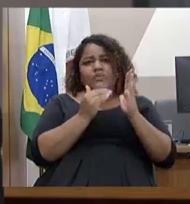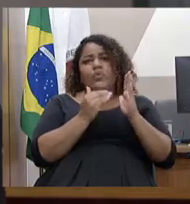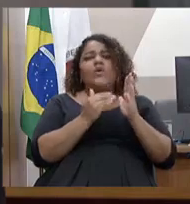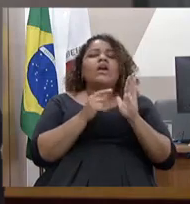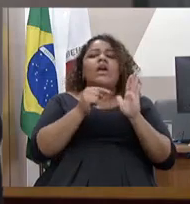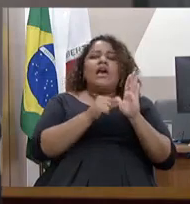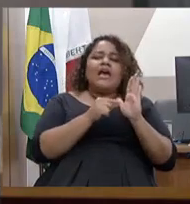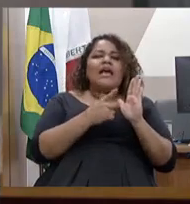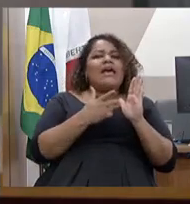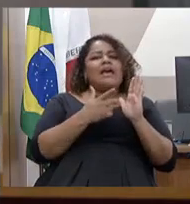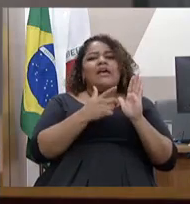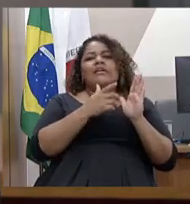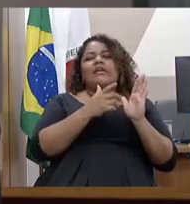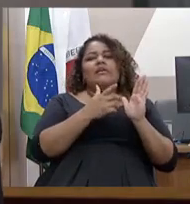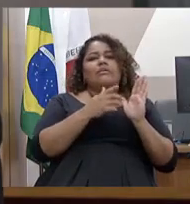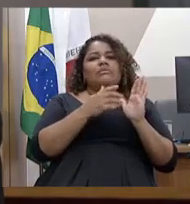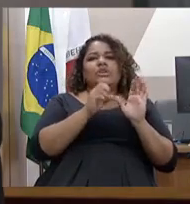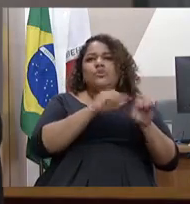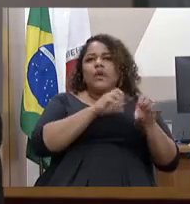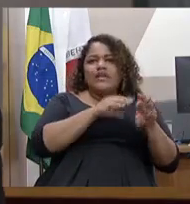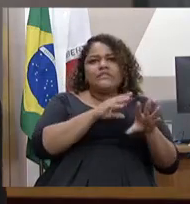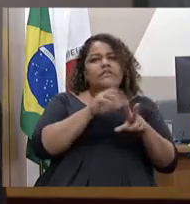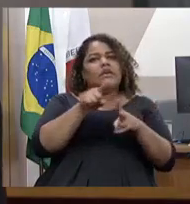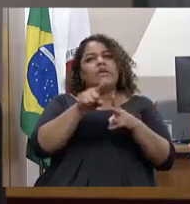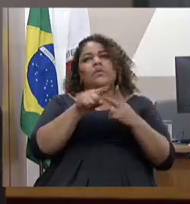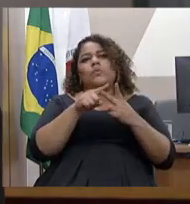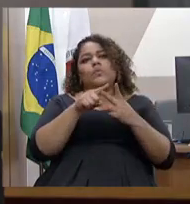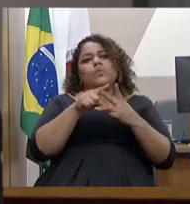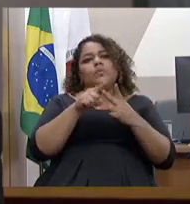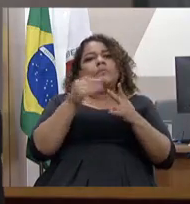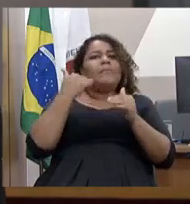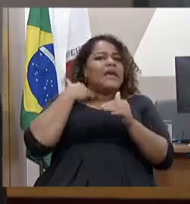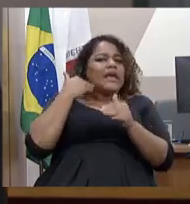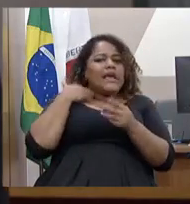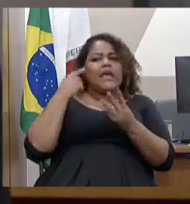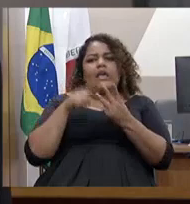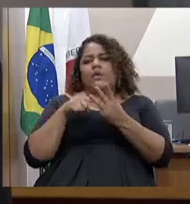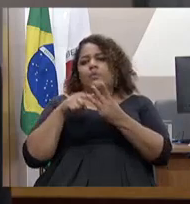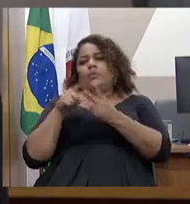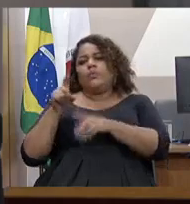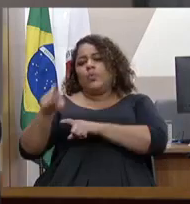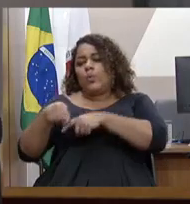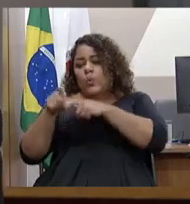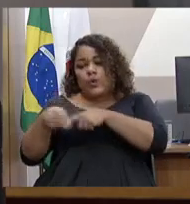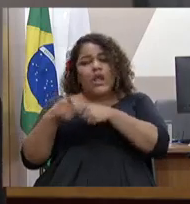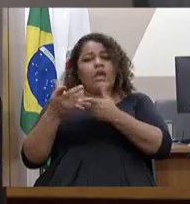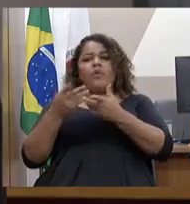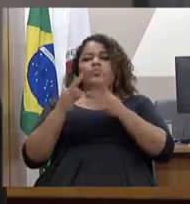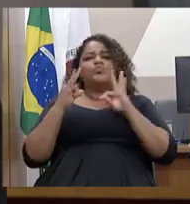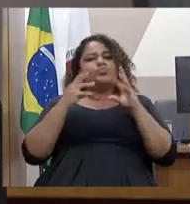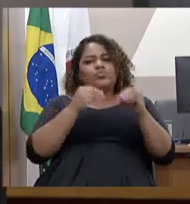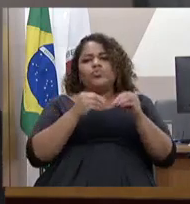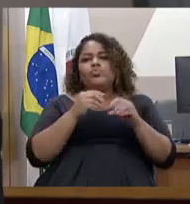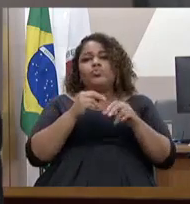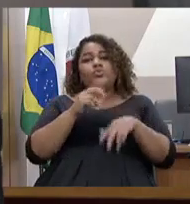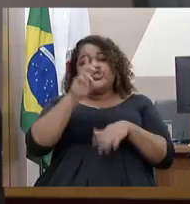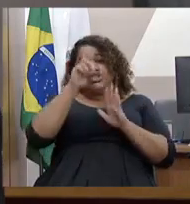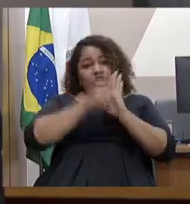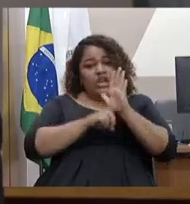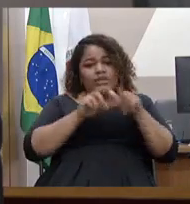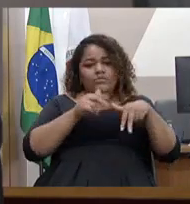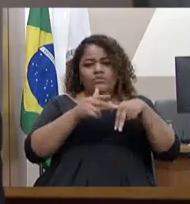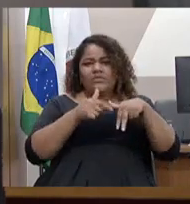um setor bancário setor de educação nas atividades Rural e essa modificação passa primeiro por defender sempre a